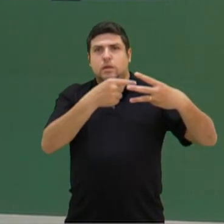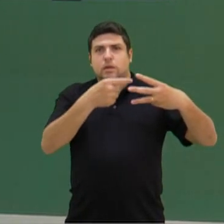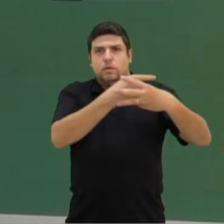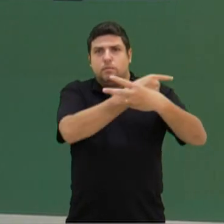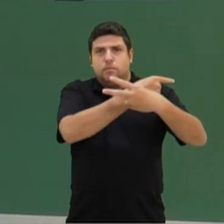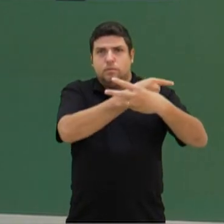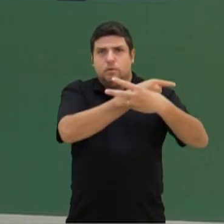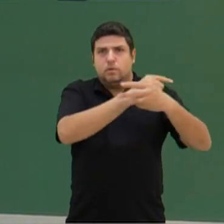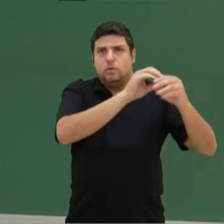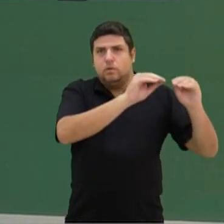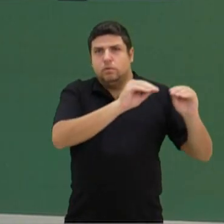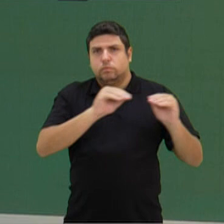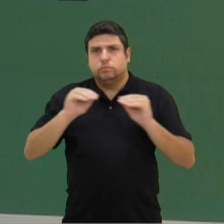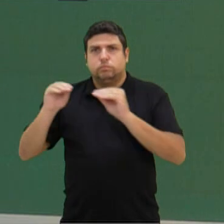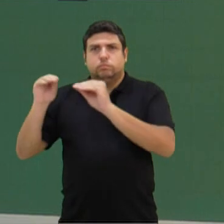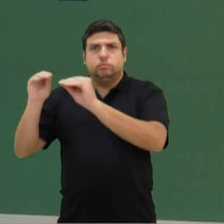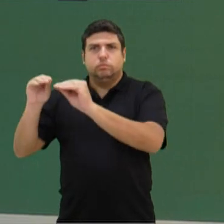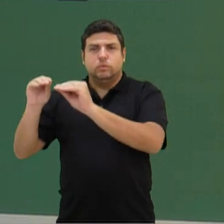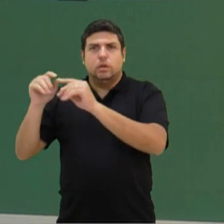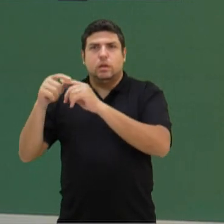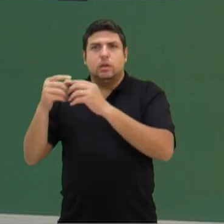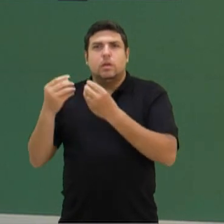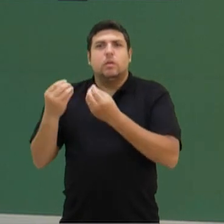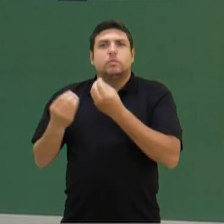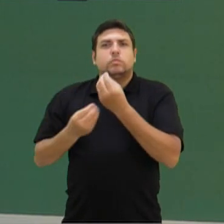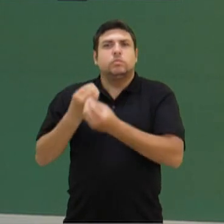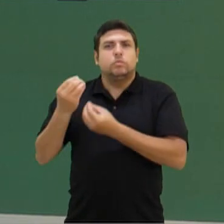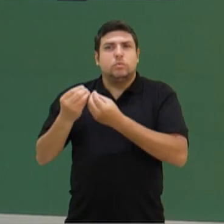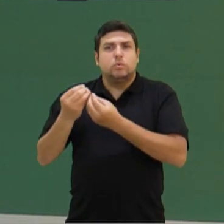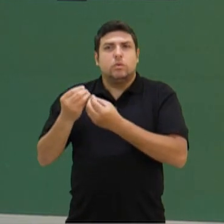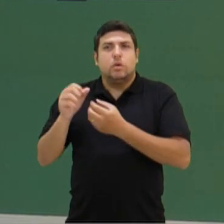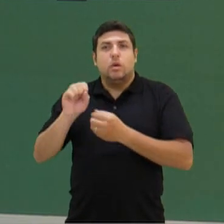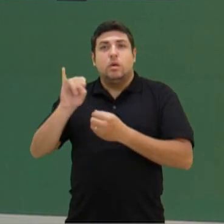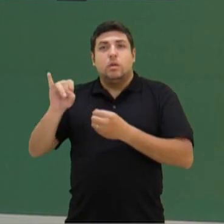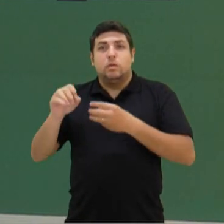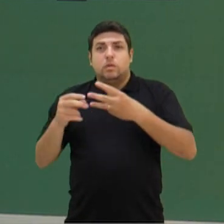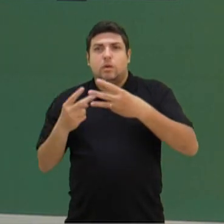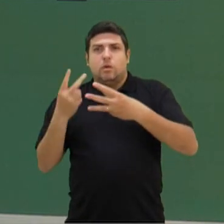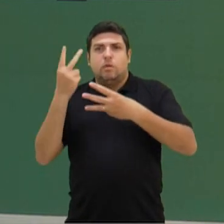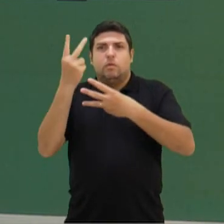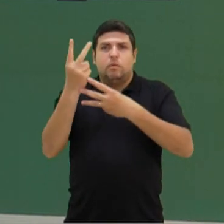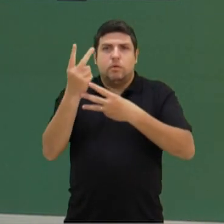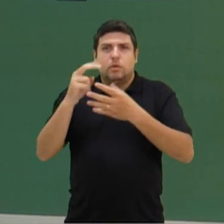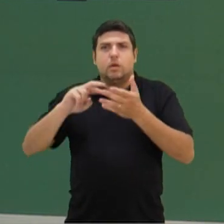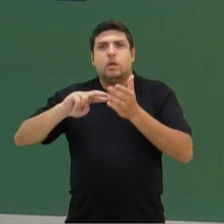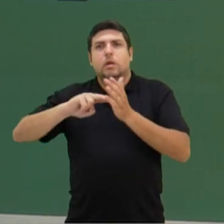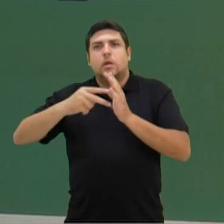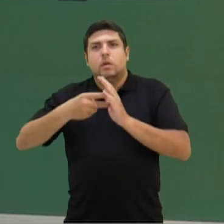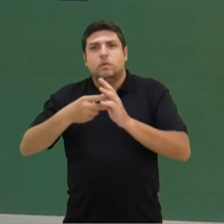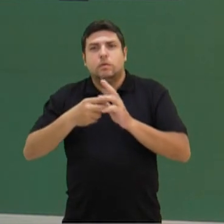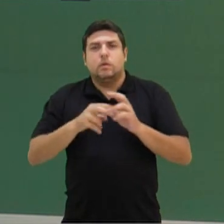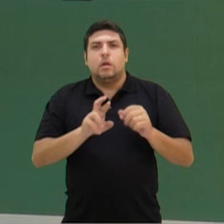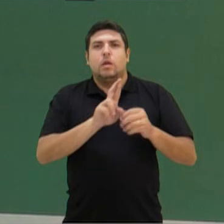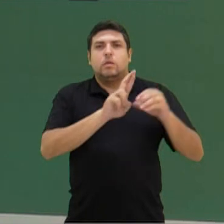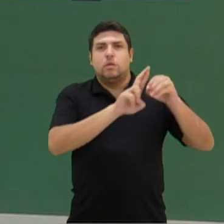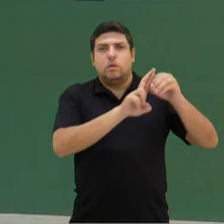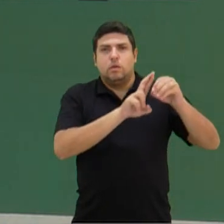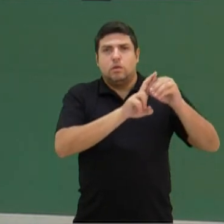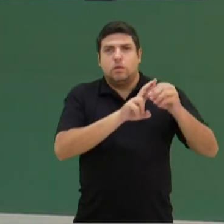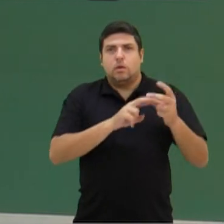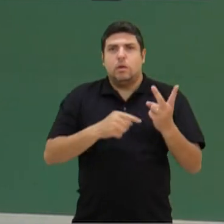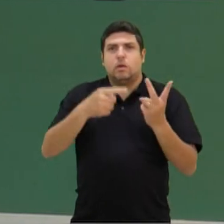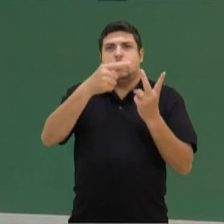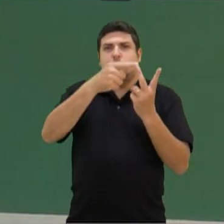ou da inequação, a representação dele, se ele é o ao quadrado, significa que o raio é a raiz quadrada de